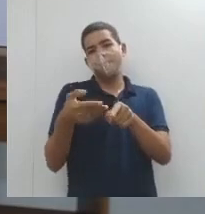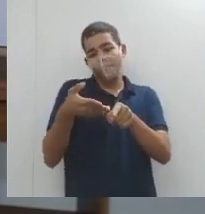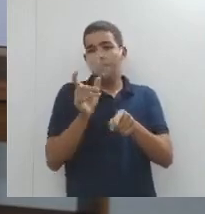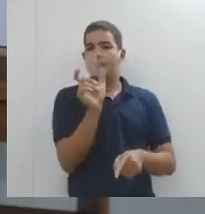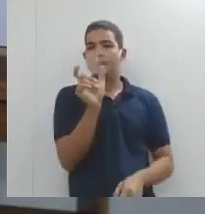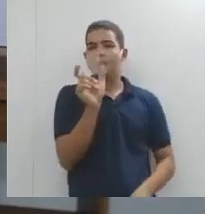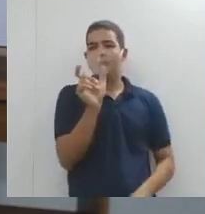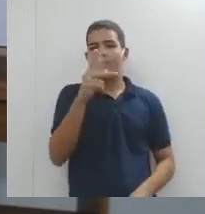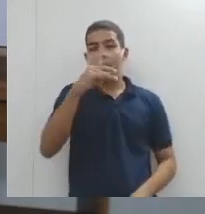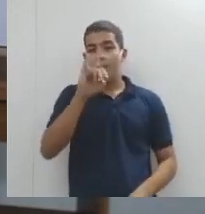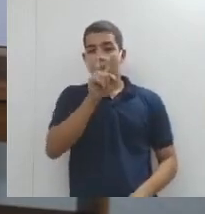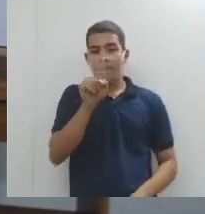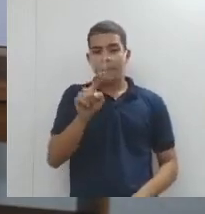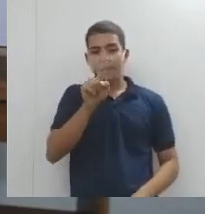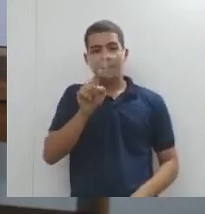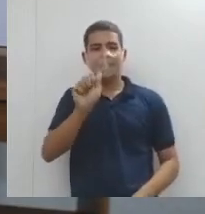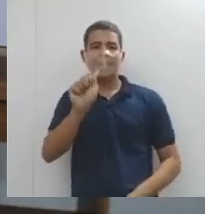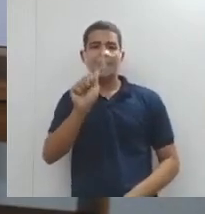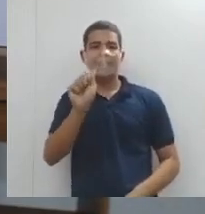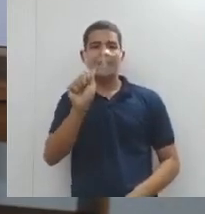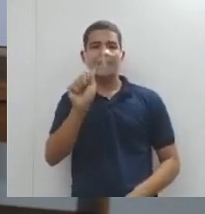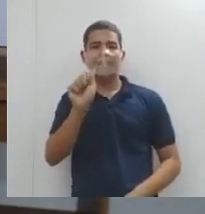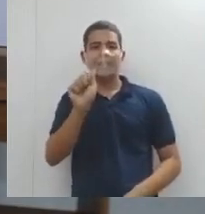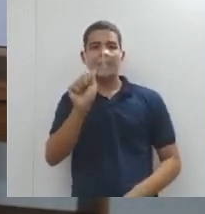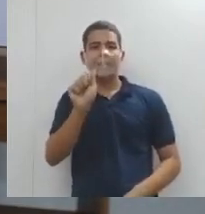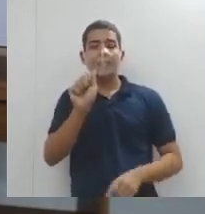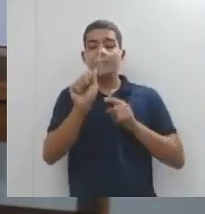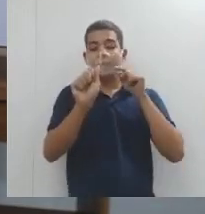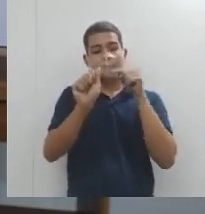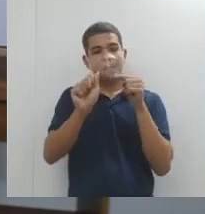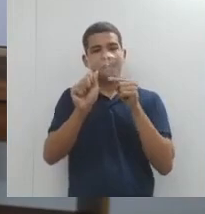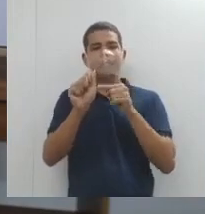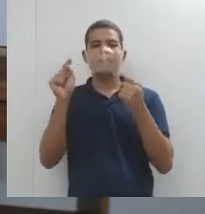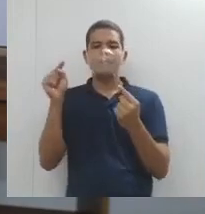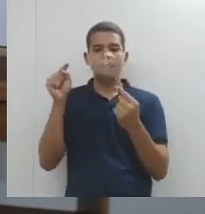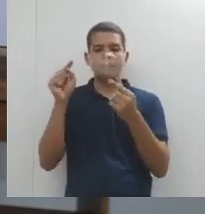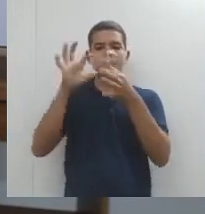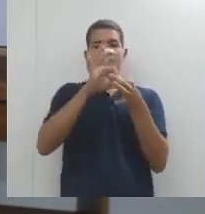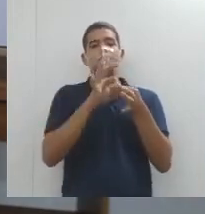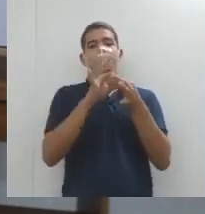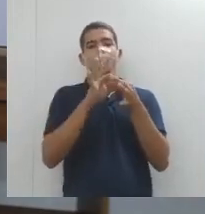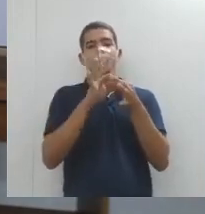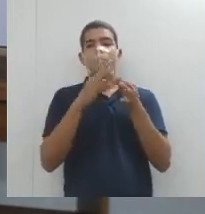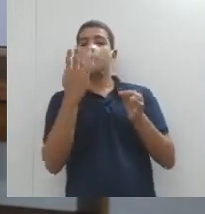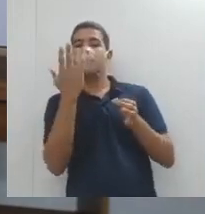Então, essa palavra pizza, ela completa o sentido do verbo comer,